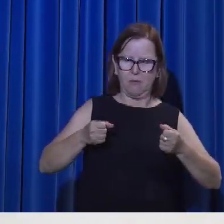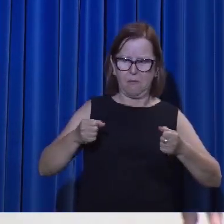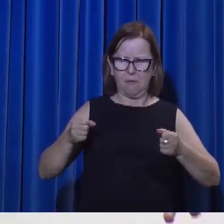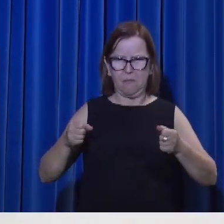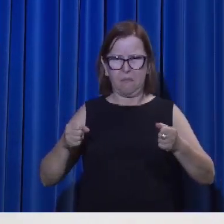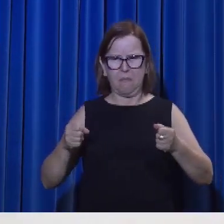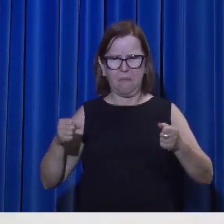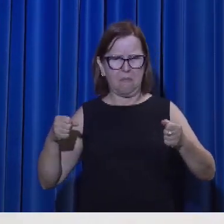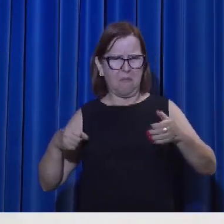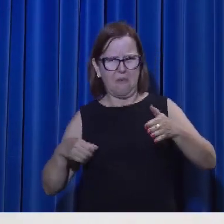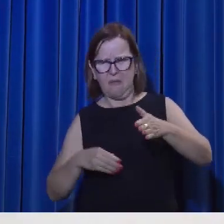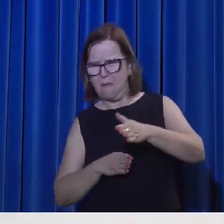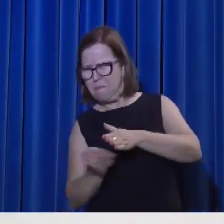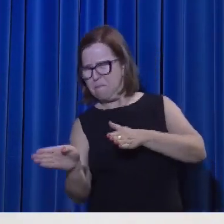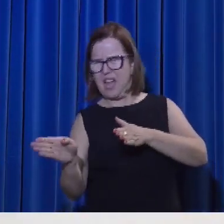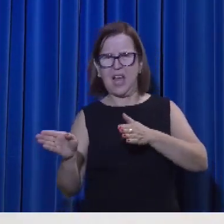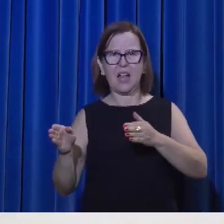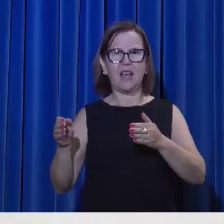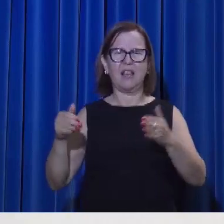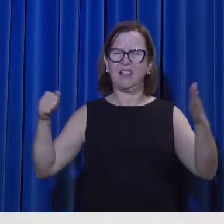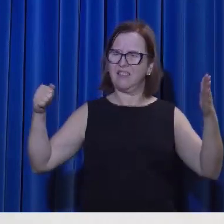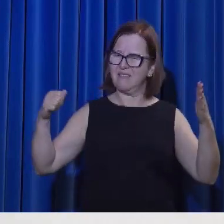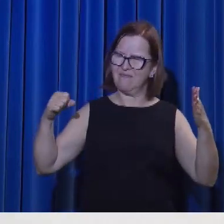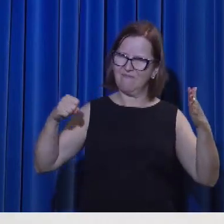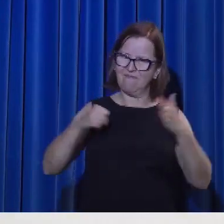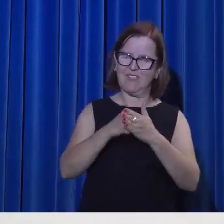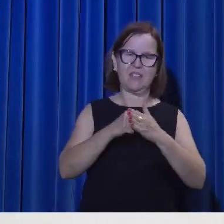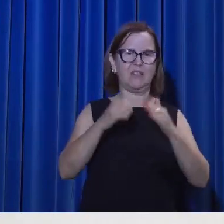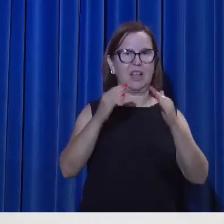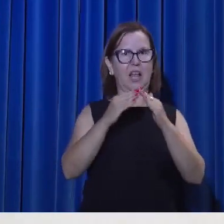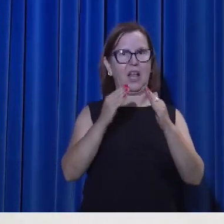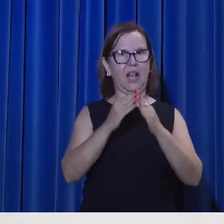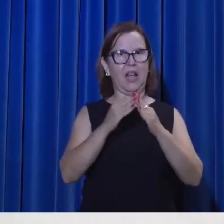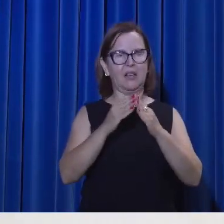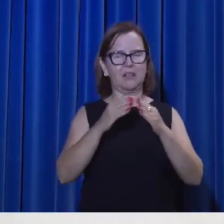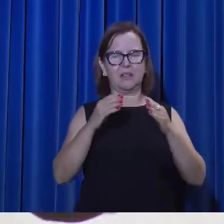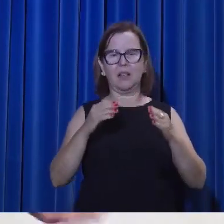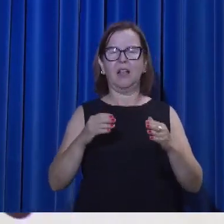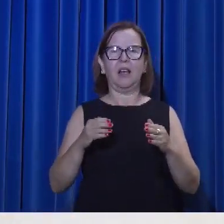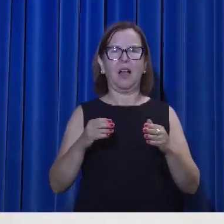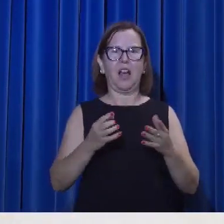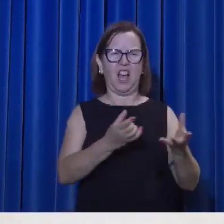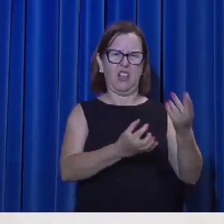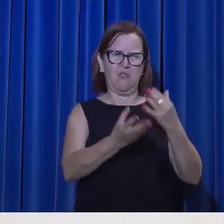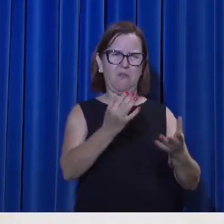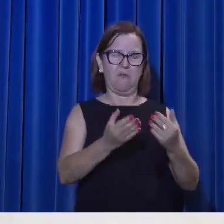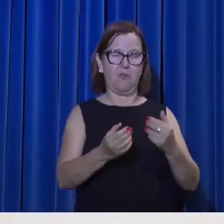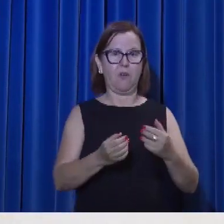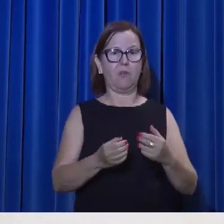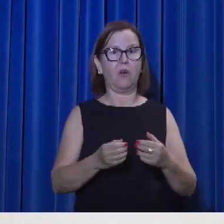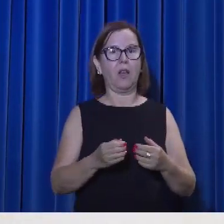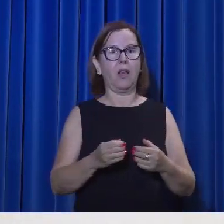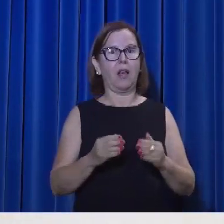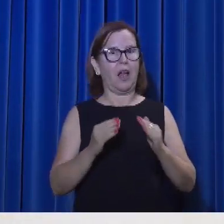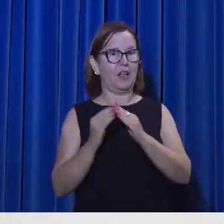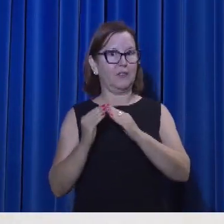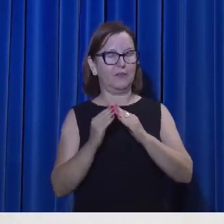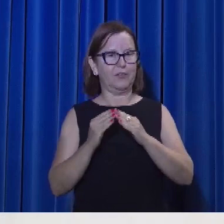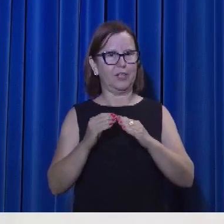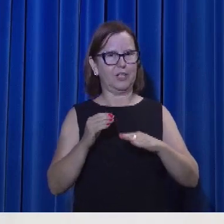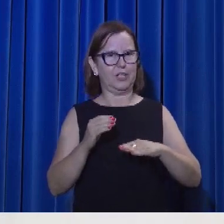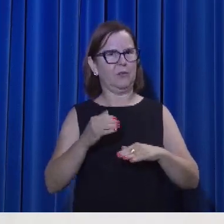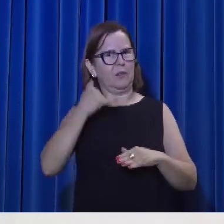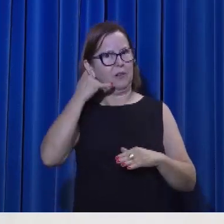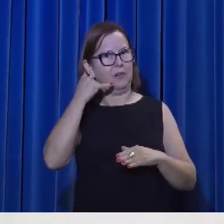a casa, pegou fogo. Aí os vizinhos chamaram o bombeiro foi correndo. A hora que os bombeiros conseguiram apagar todo